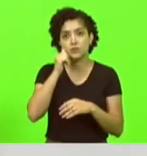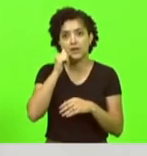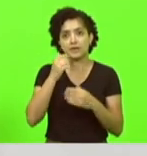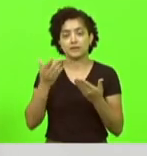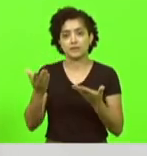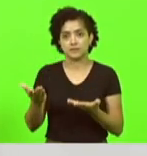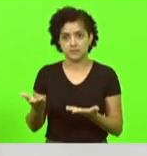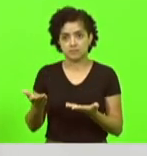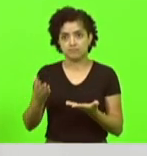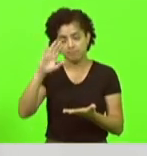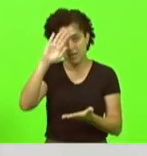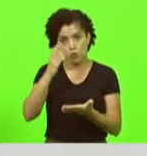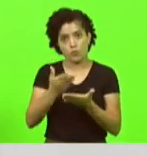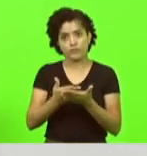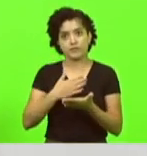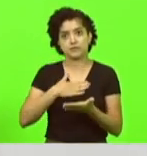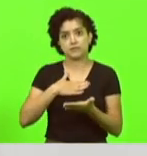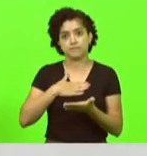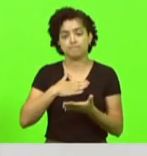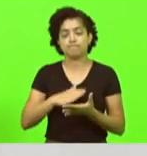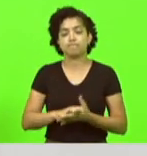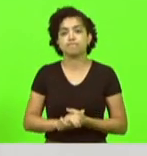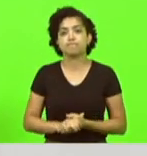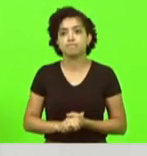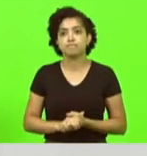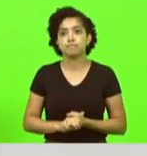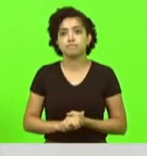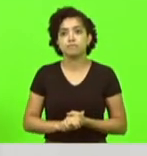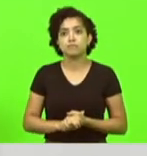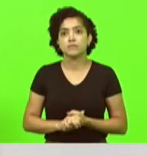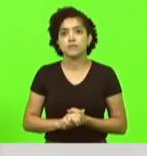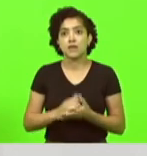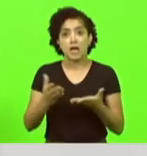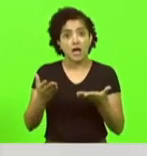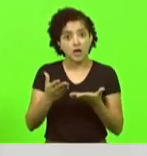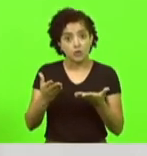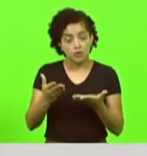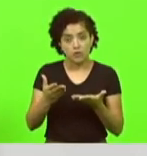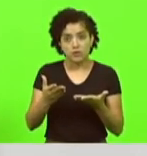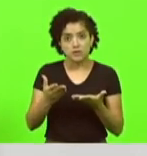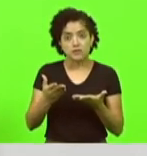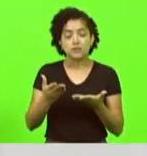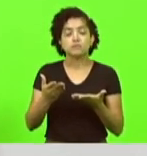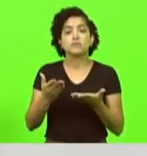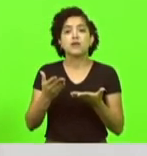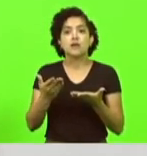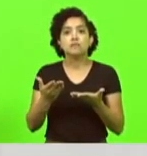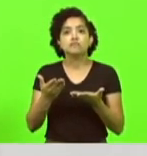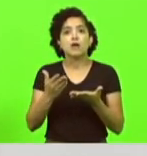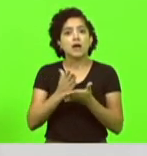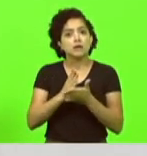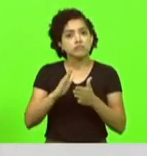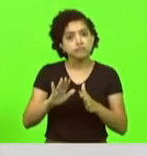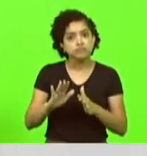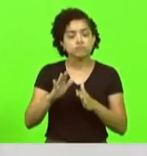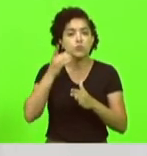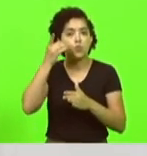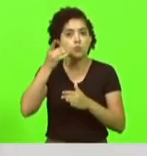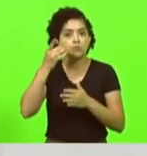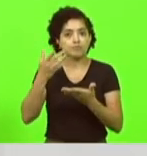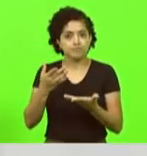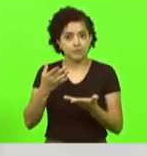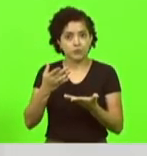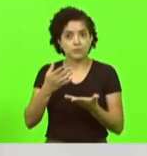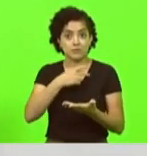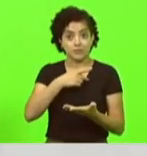pela confiança e renuncia o cargo de vice-presidente mas reforça aqui